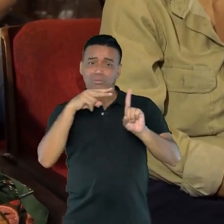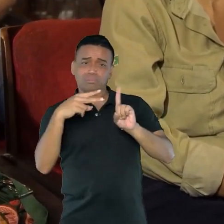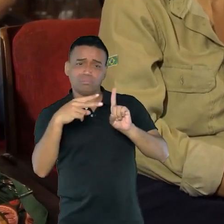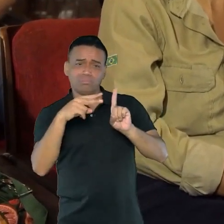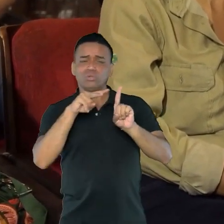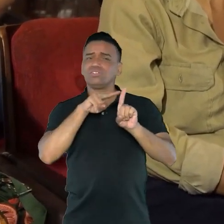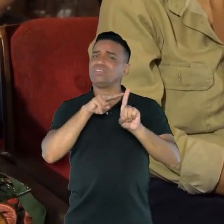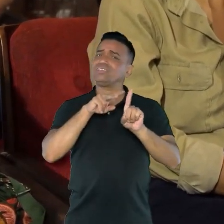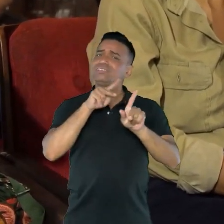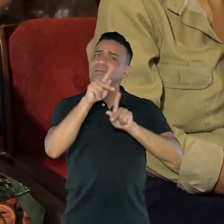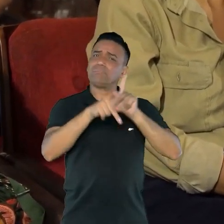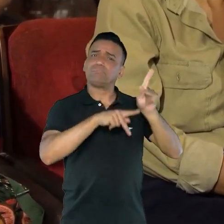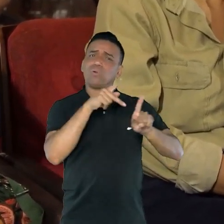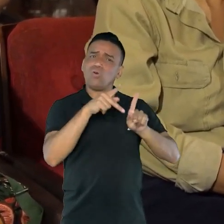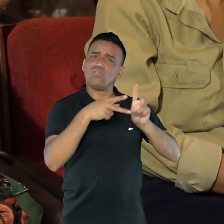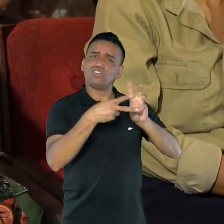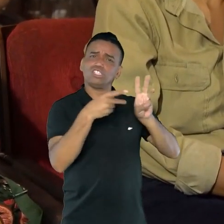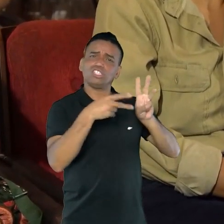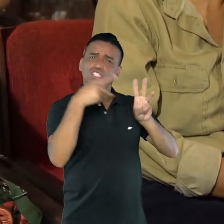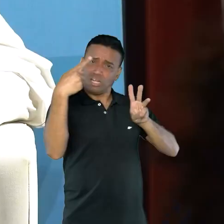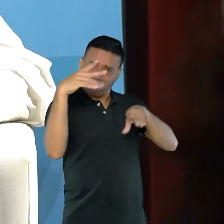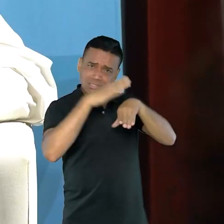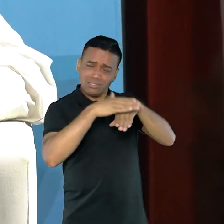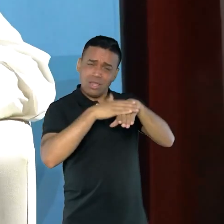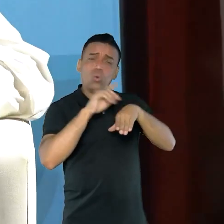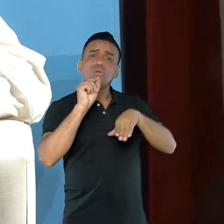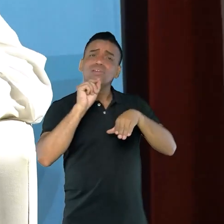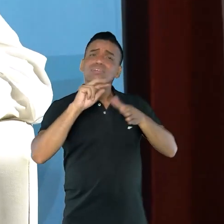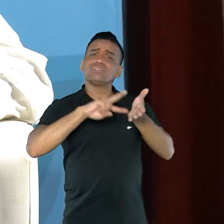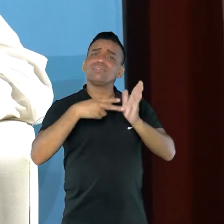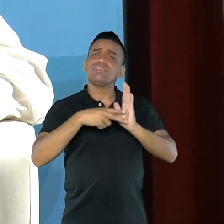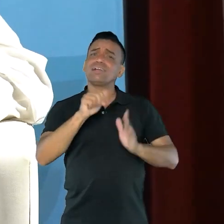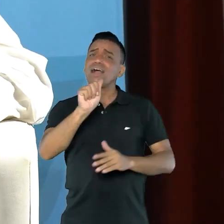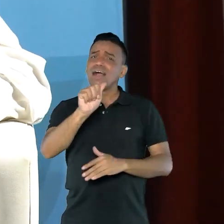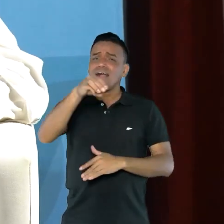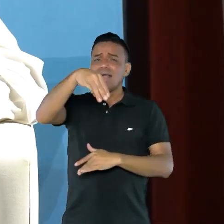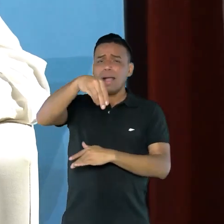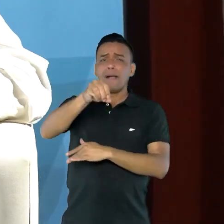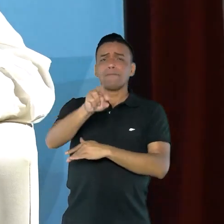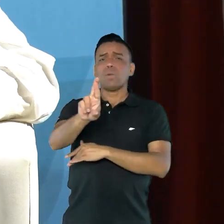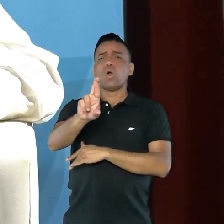seu povo, o que é o amor? Agradeço.